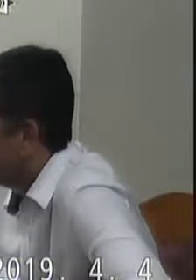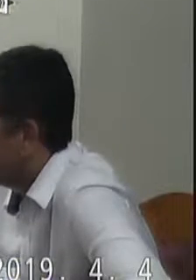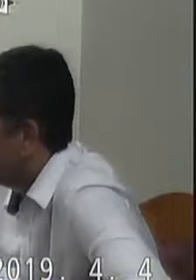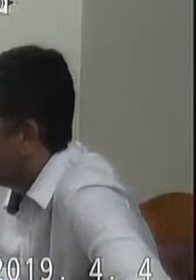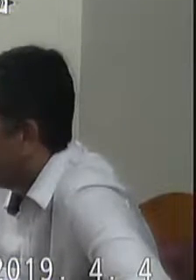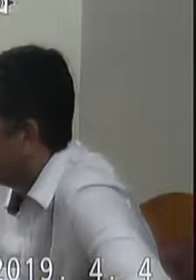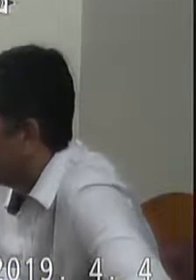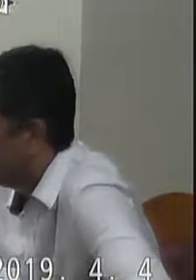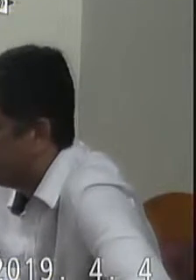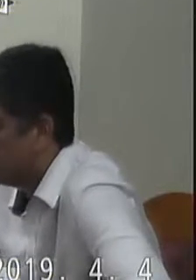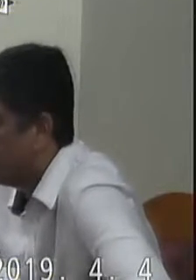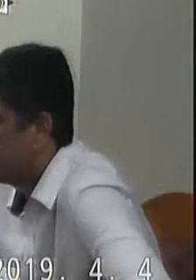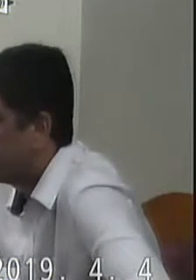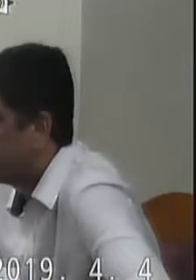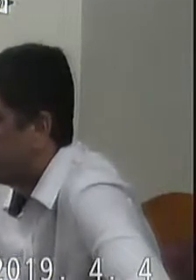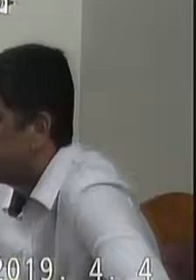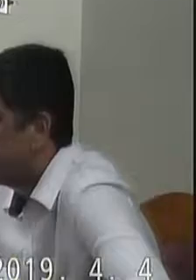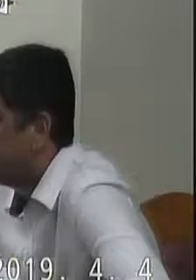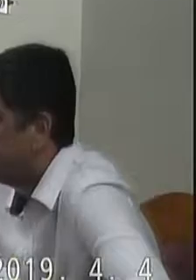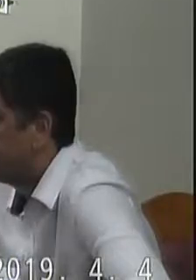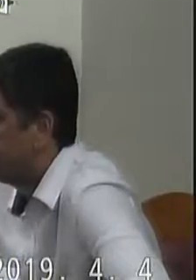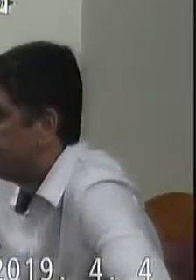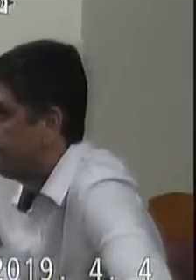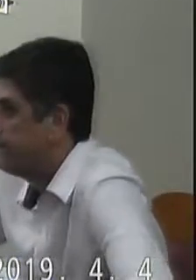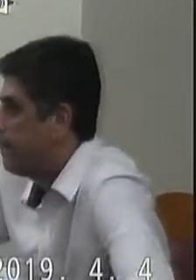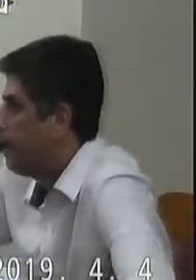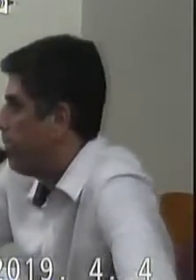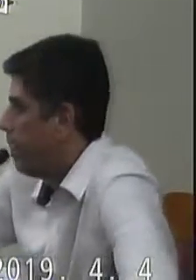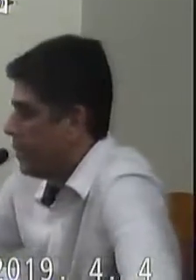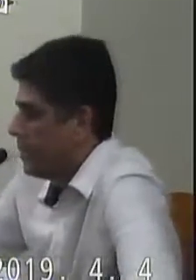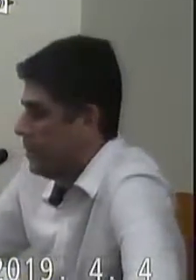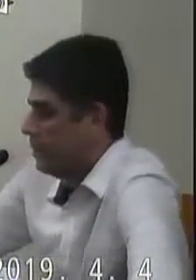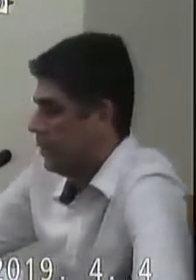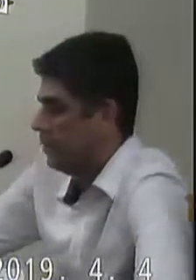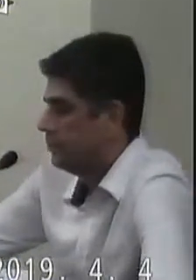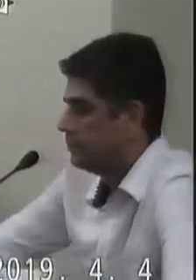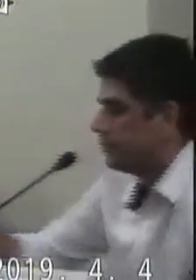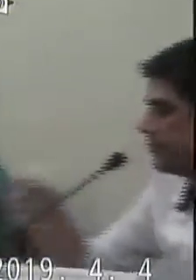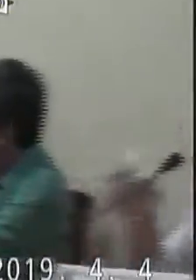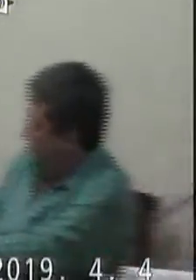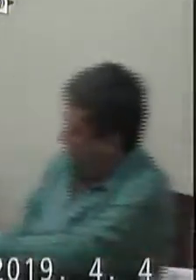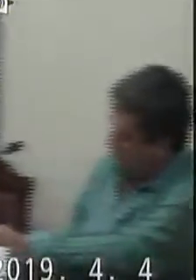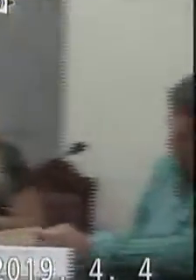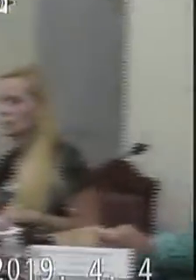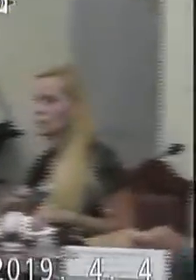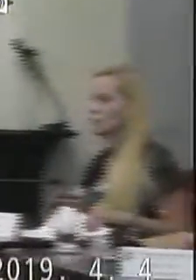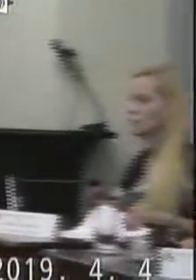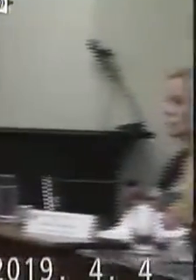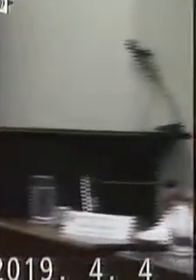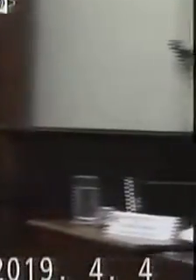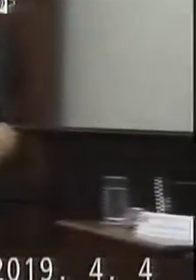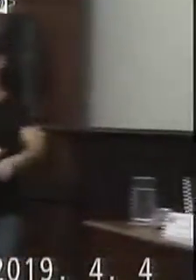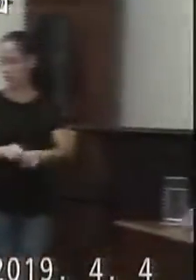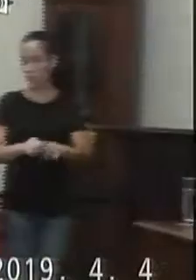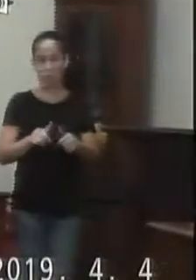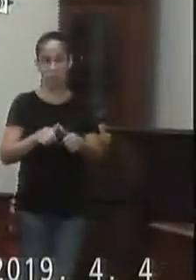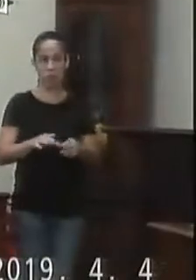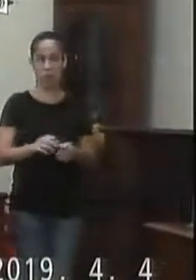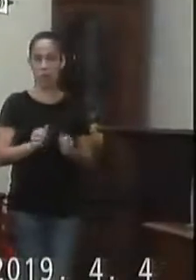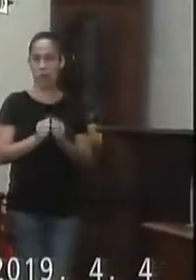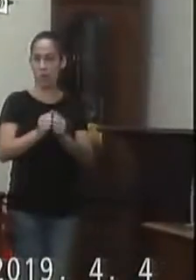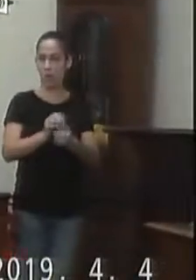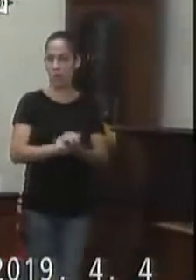determinação legal dessa casa ou qualquer outro colega que queira participar. Presidente, eu, como membro da Comissão de Educação e Cultura, também queria me habilitar para